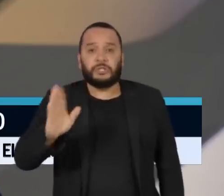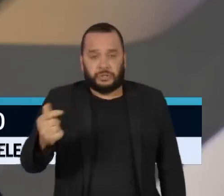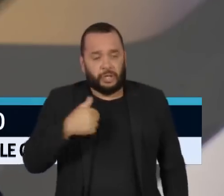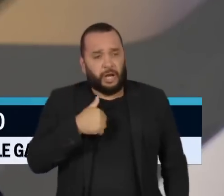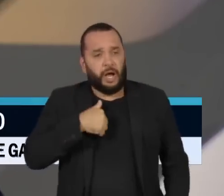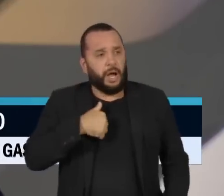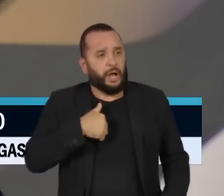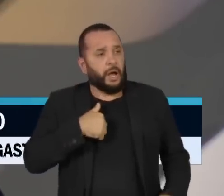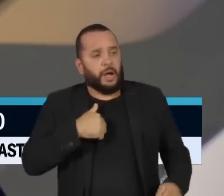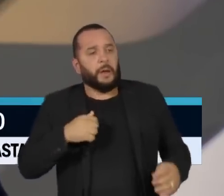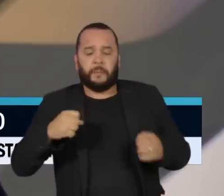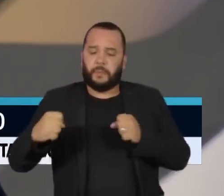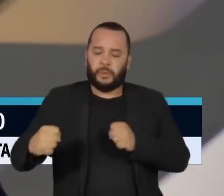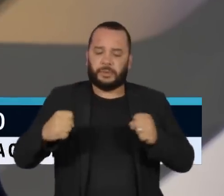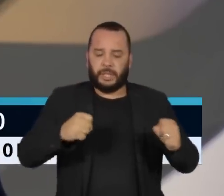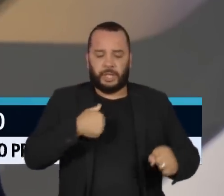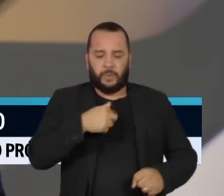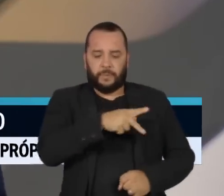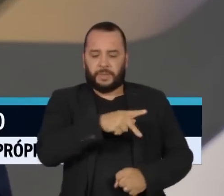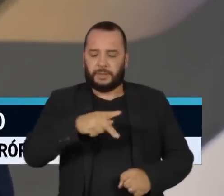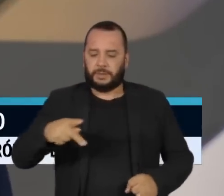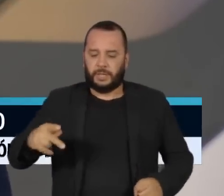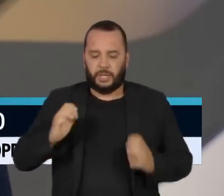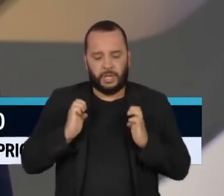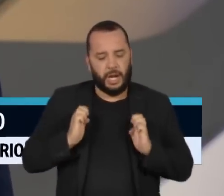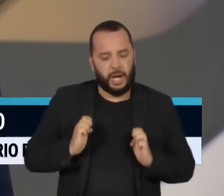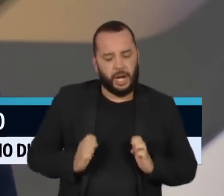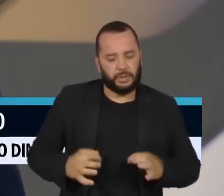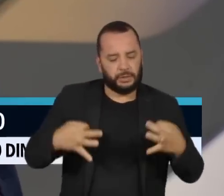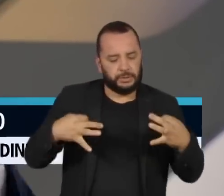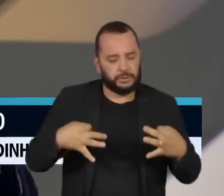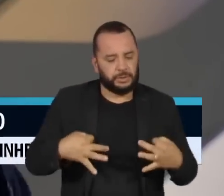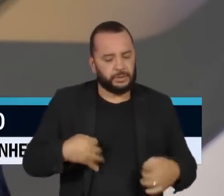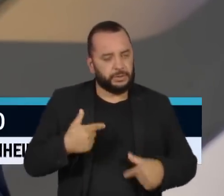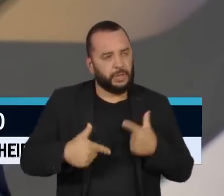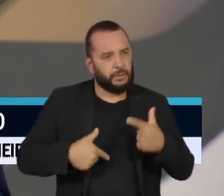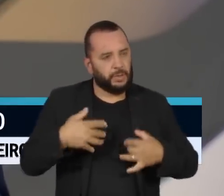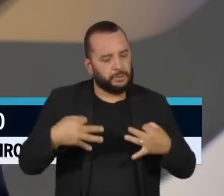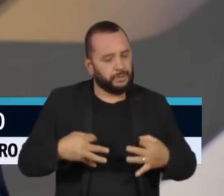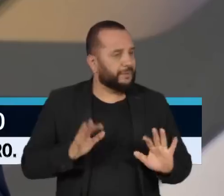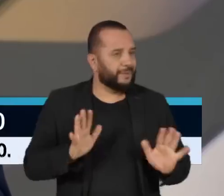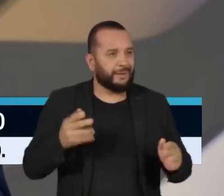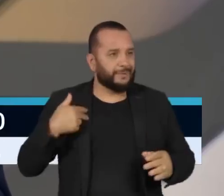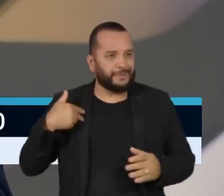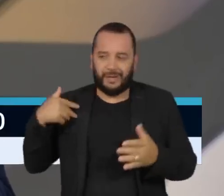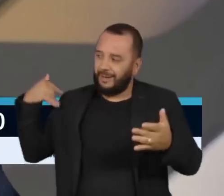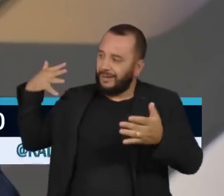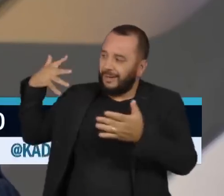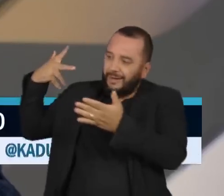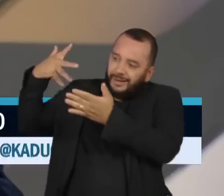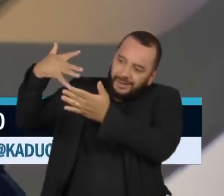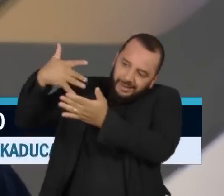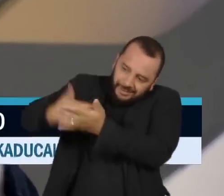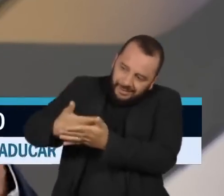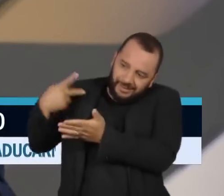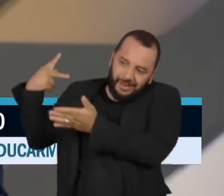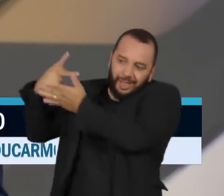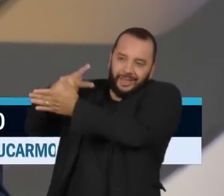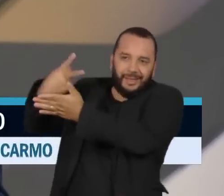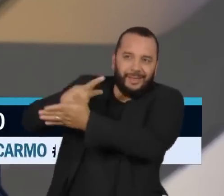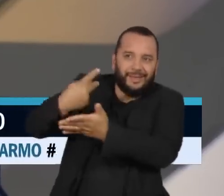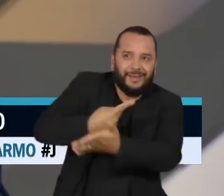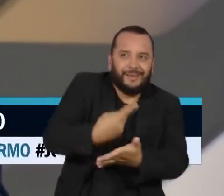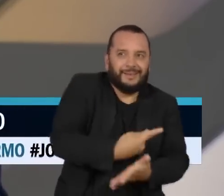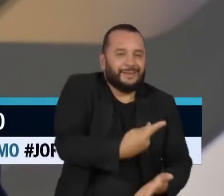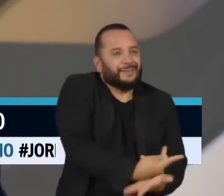de presidente da República. Quer dizer, ele teve uma trajetória totalmente errática, quer dizer, rompendo, quer